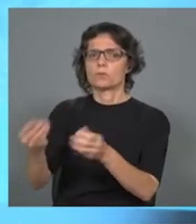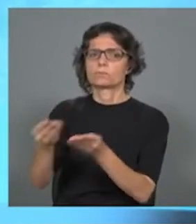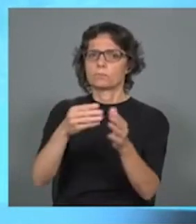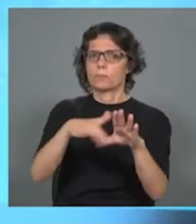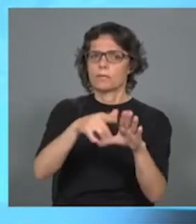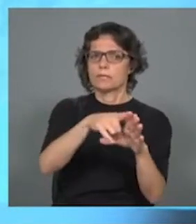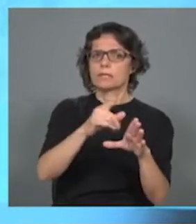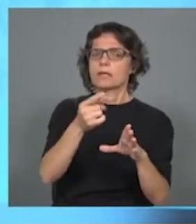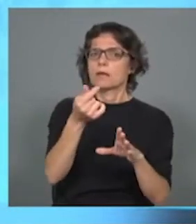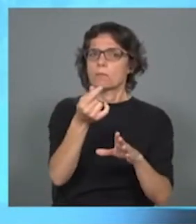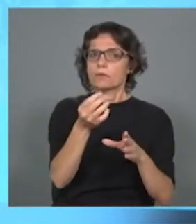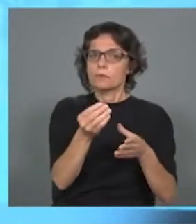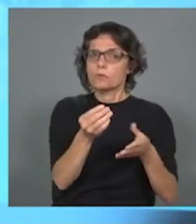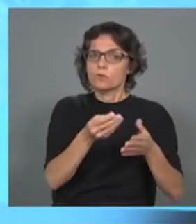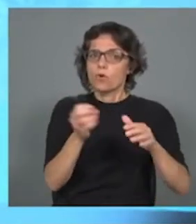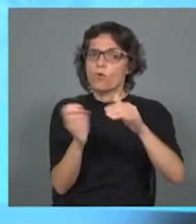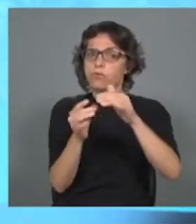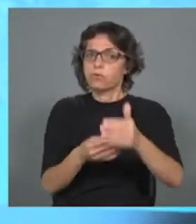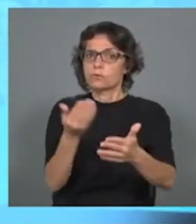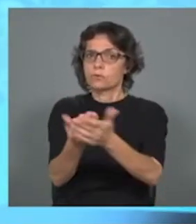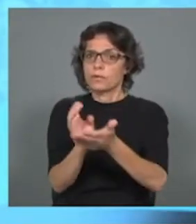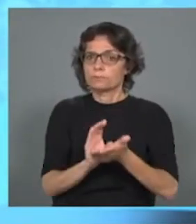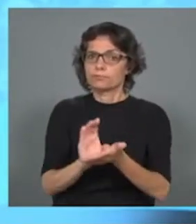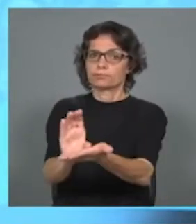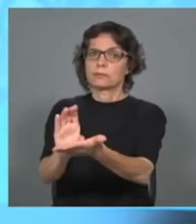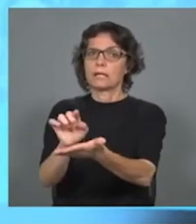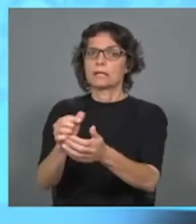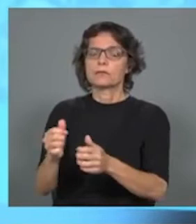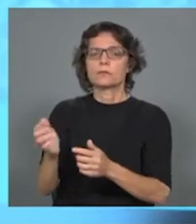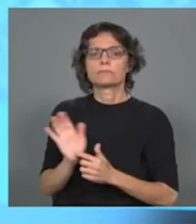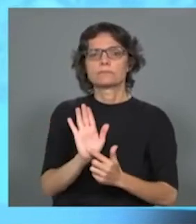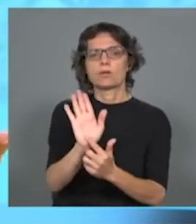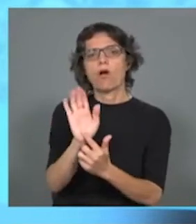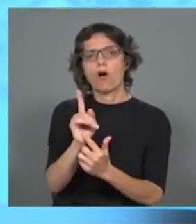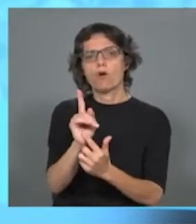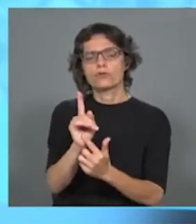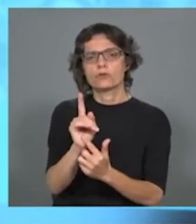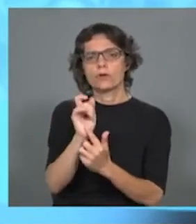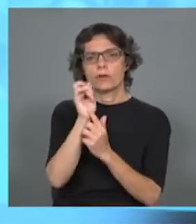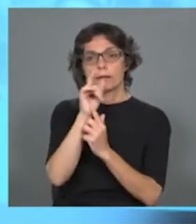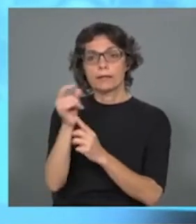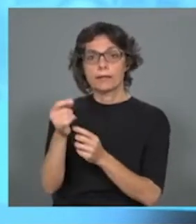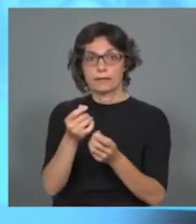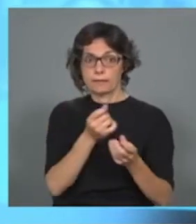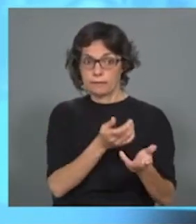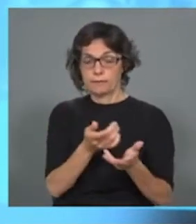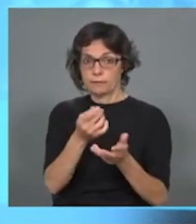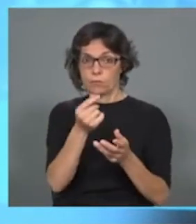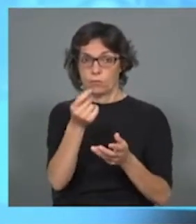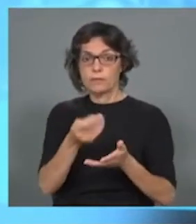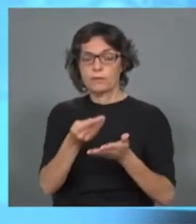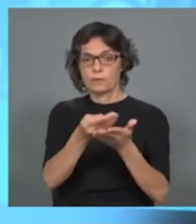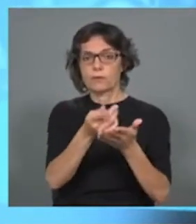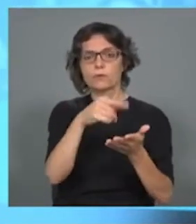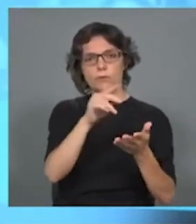verba, que é para nós também podermos demonstrar a quem doou o uso que fizemos do dinheiro que foi